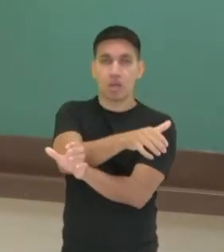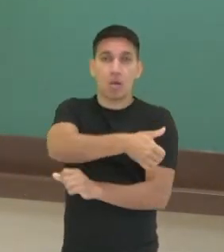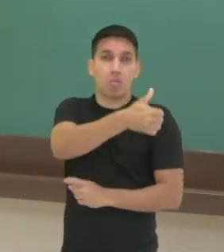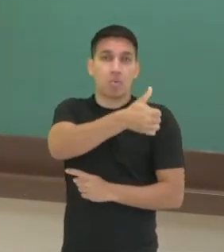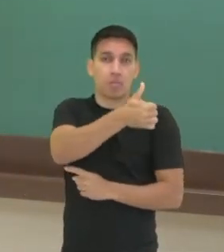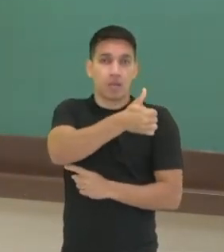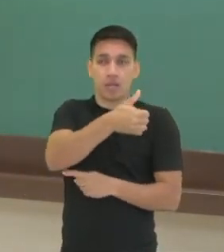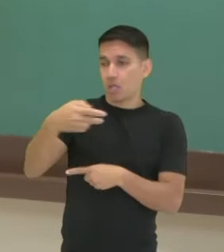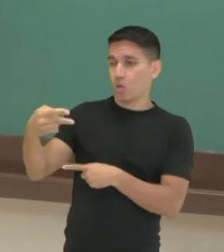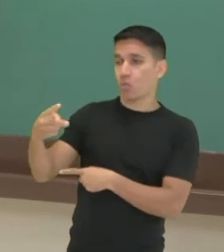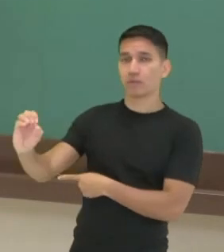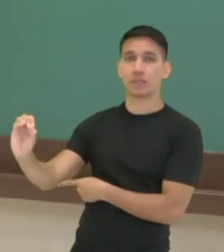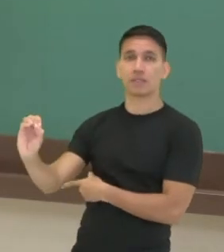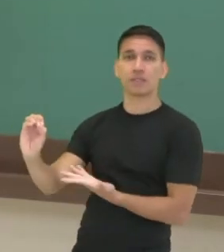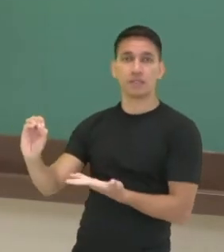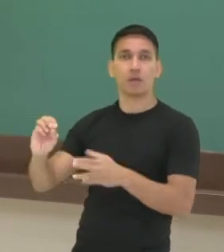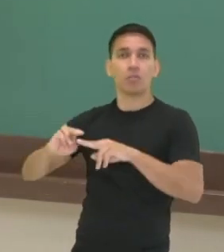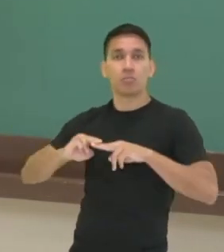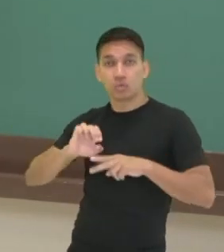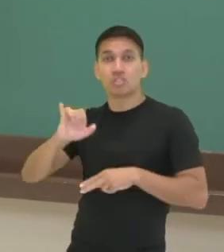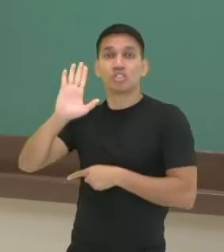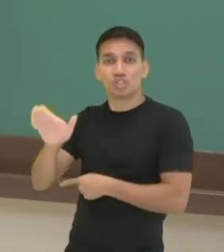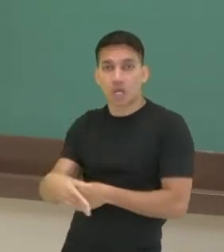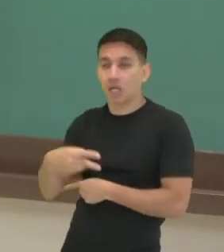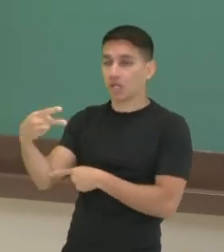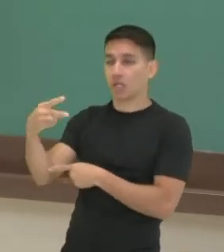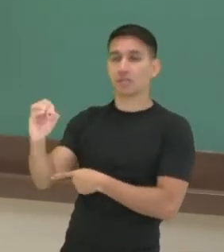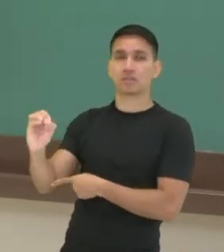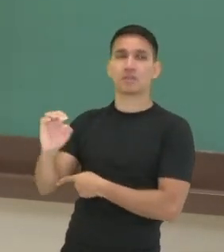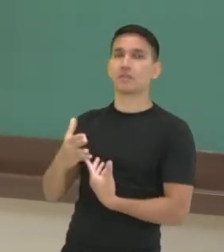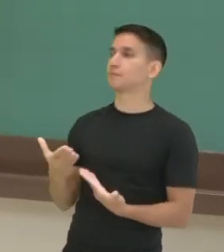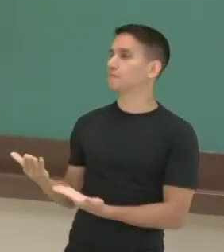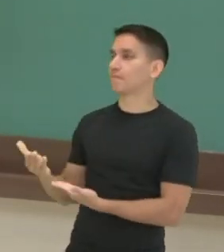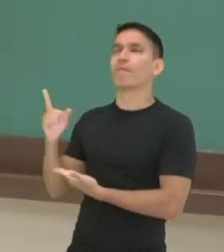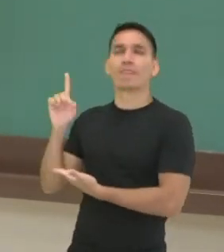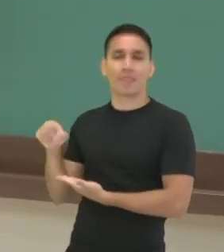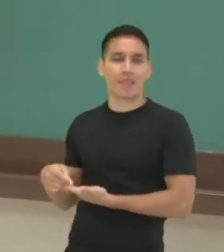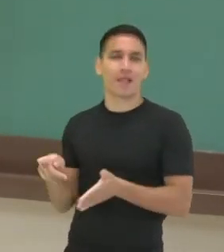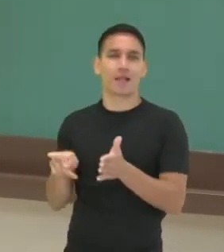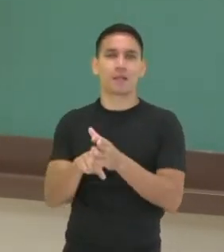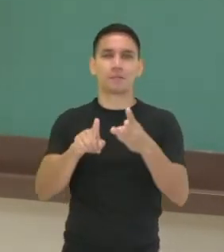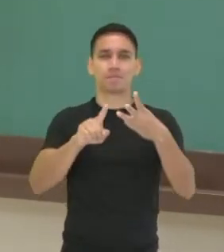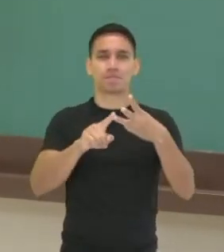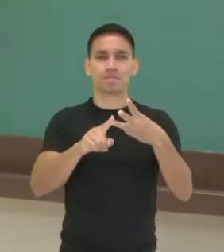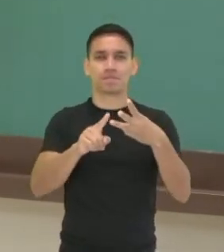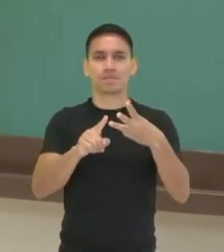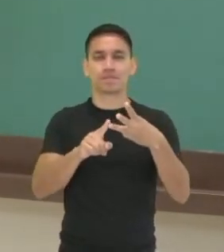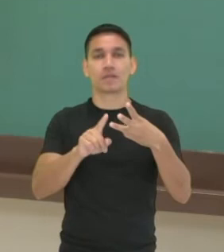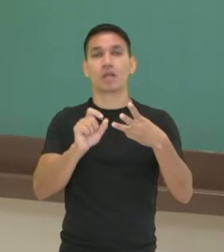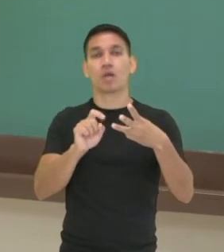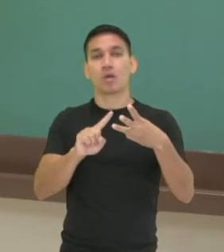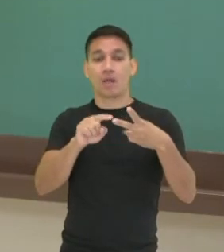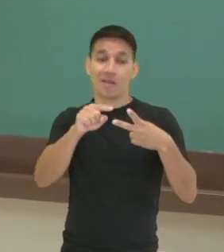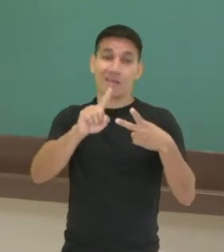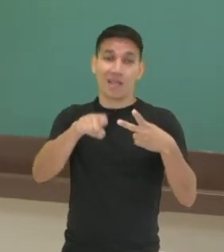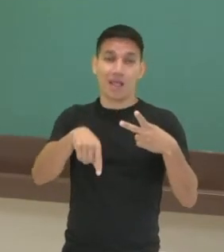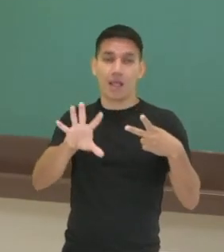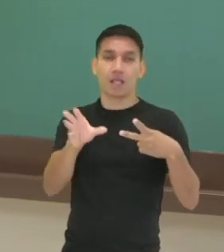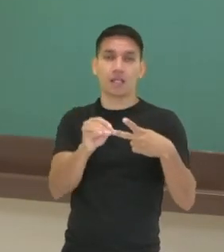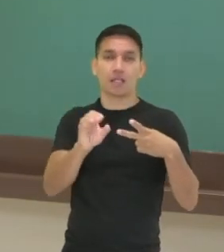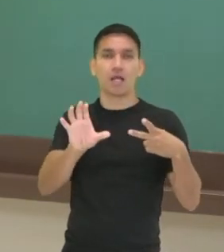igualar a 0. Quando eu tenho igualado a 0, eu já tenho a minha equação reduzida. Aonde o valor que